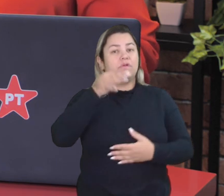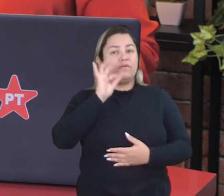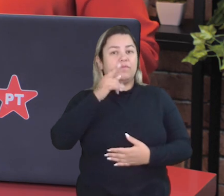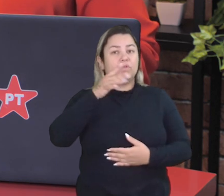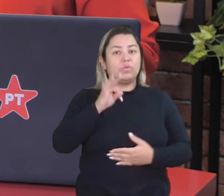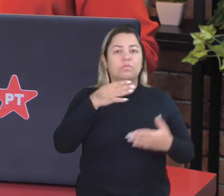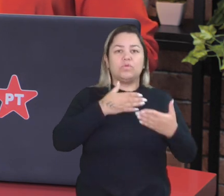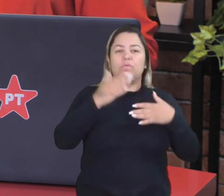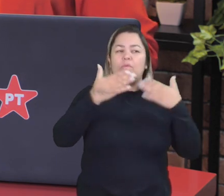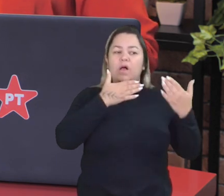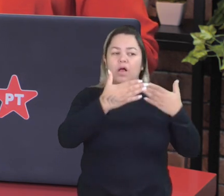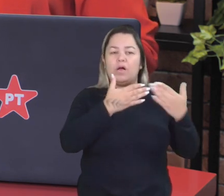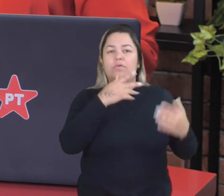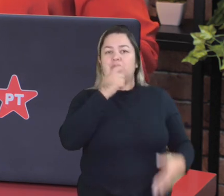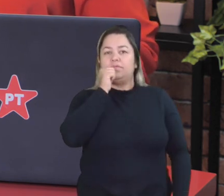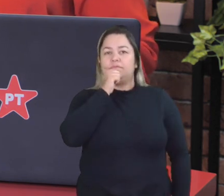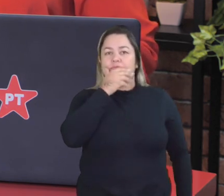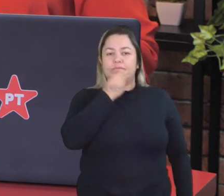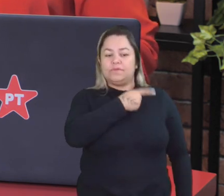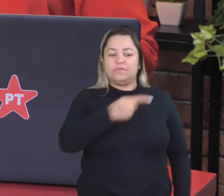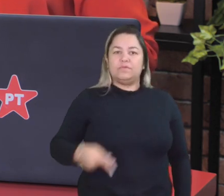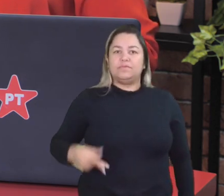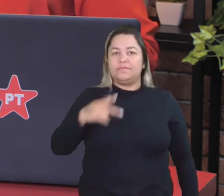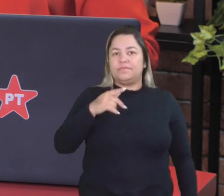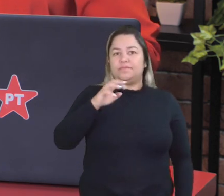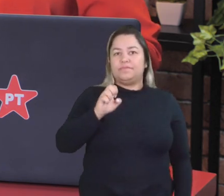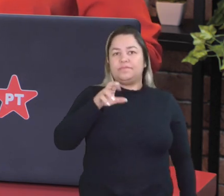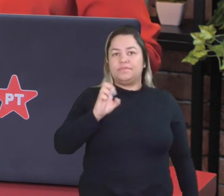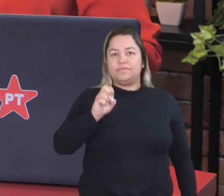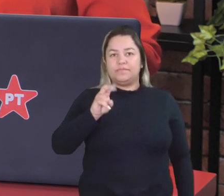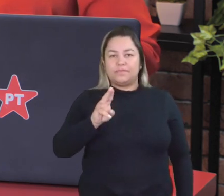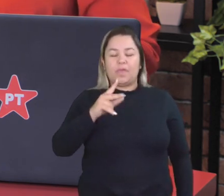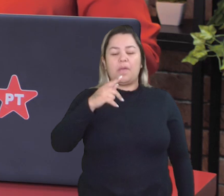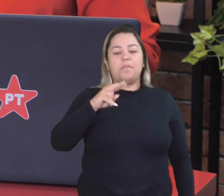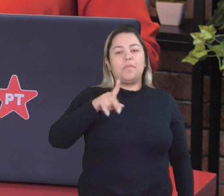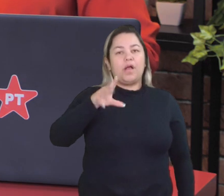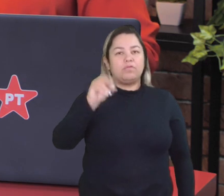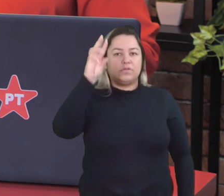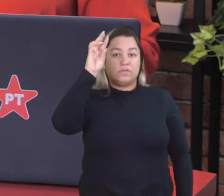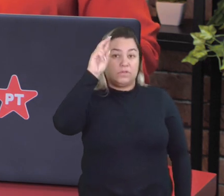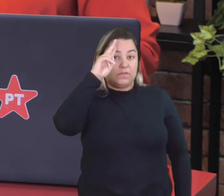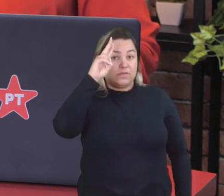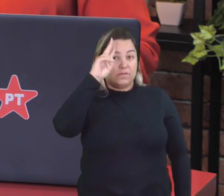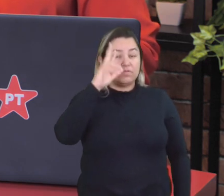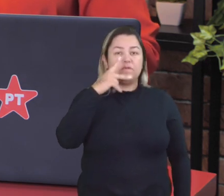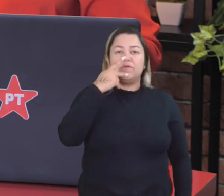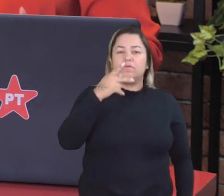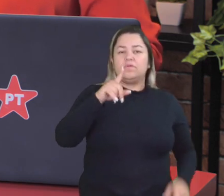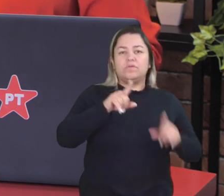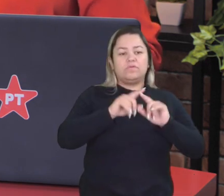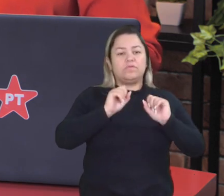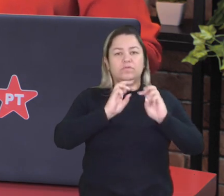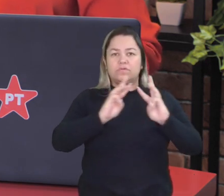A Semana no Café PT começou com uma conversa com o presidente da Fundação Perseu Abramo, Paulo Okamoto, na segunda-feira.